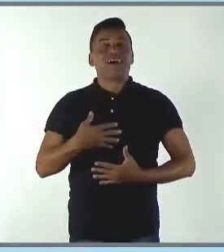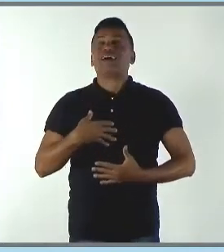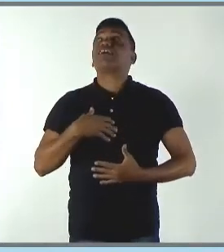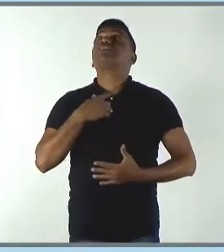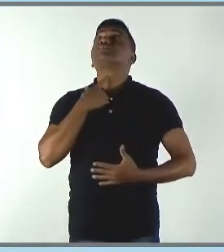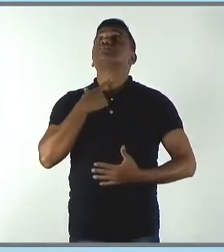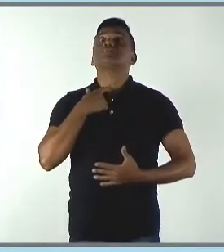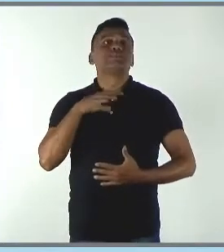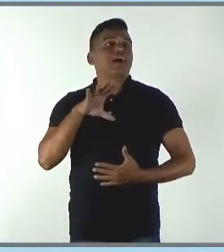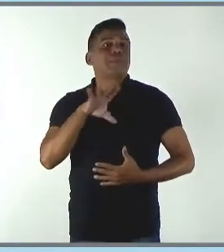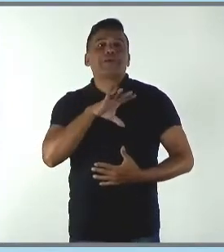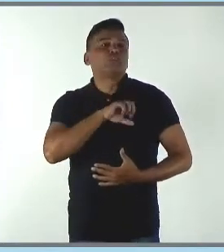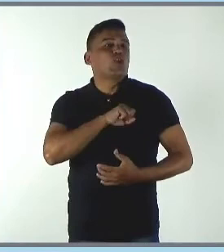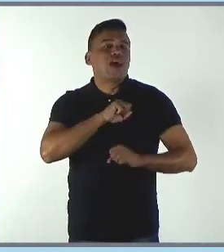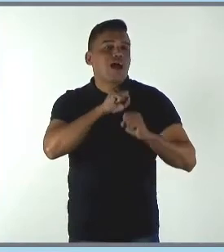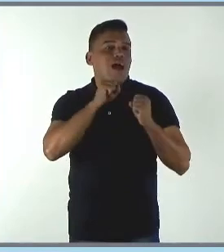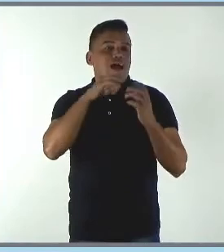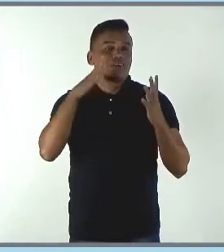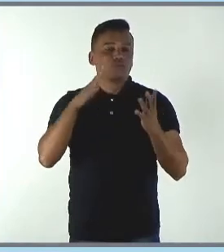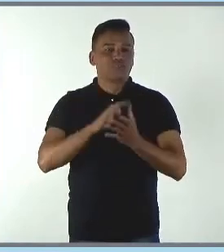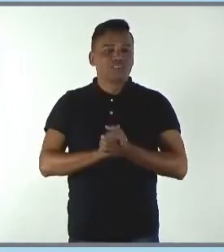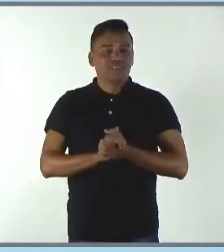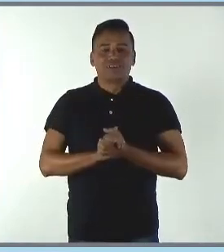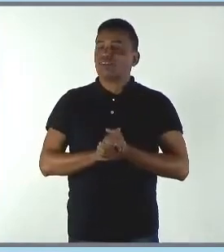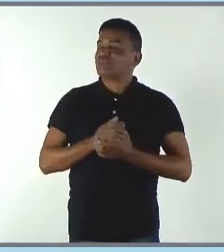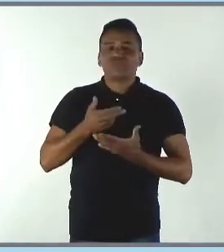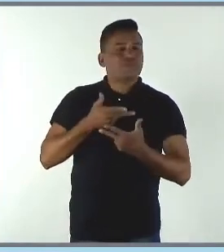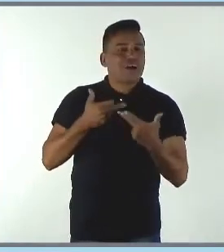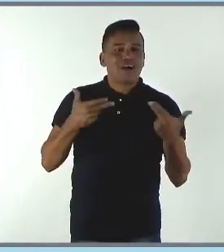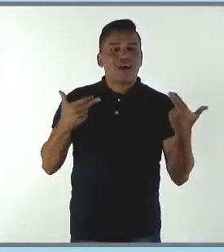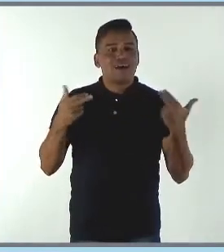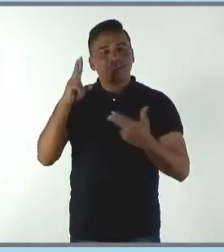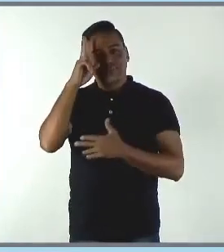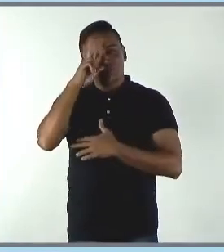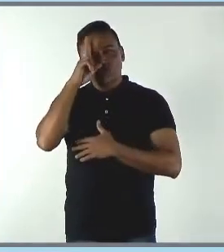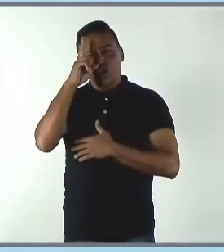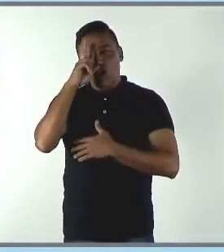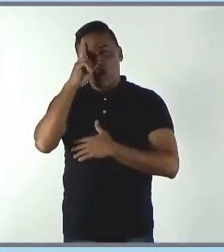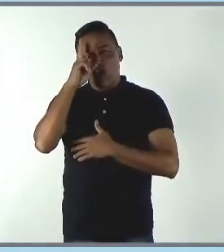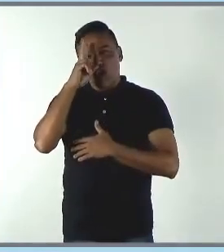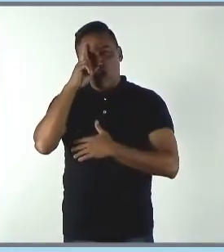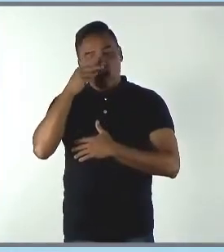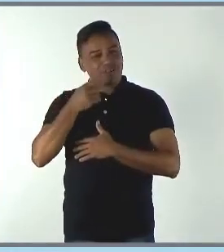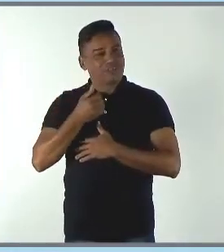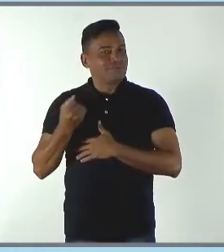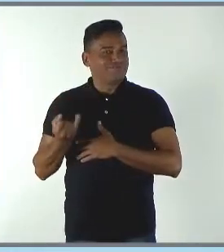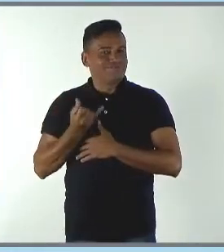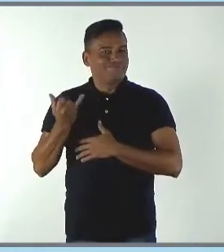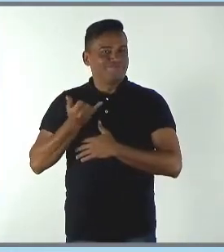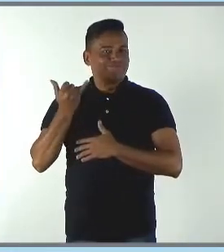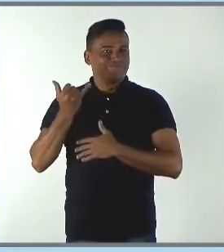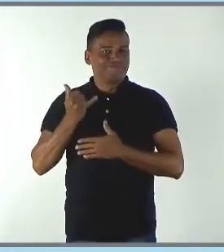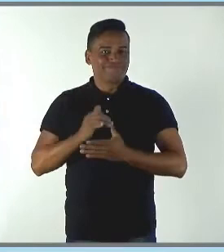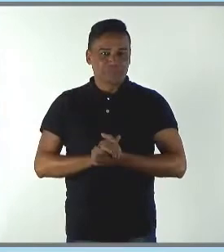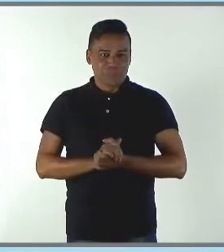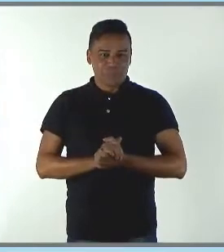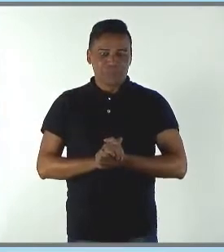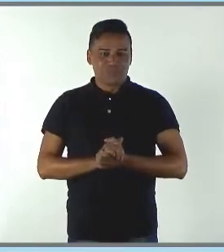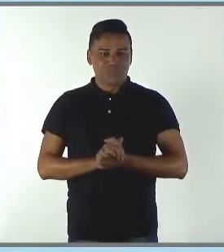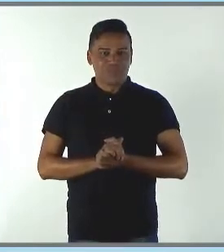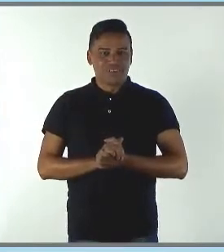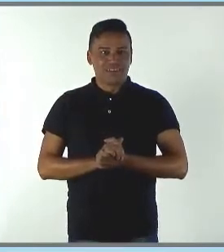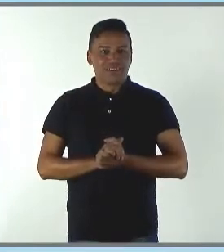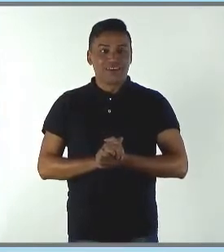meus. São tantas histórias, Ana, tantas histórias importantes, né? E que bom que a gente tem Deve tempo de ter, falar sobre elas. deve ter dado